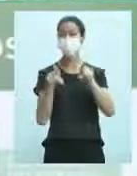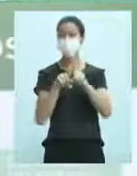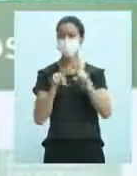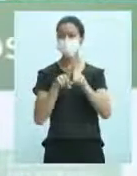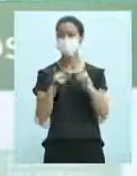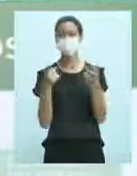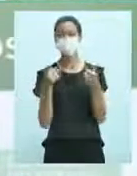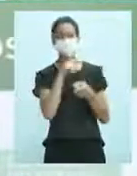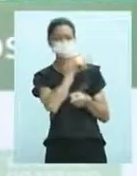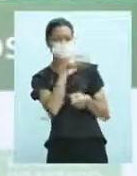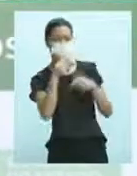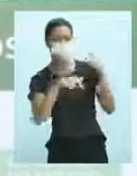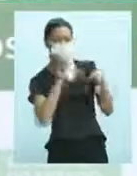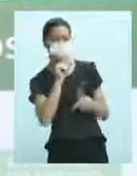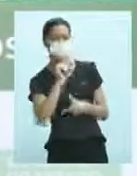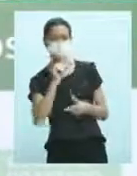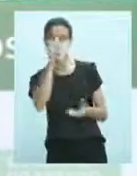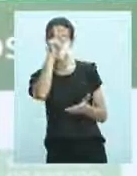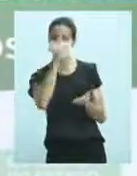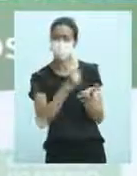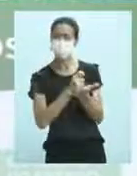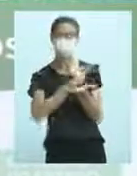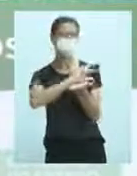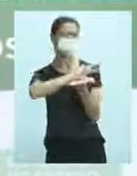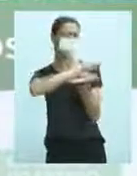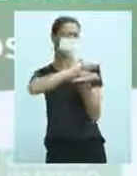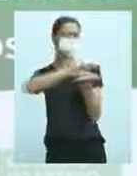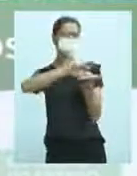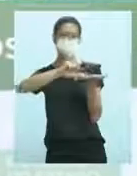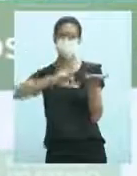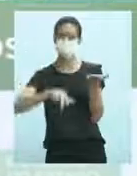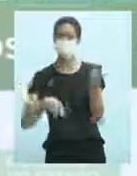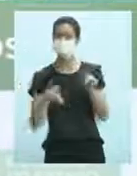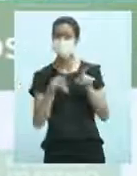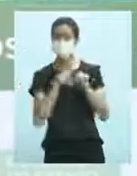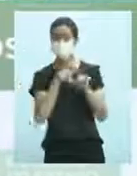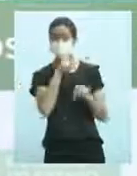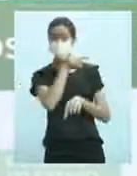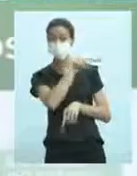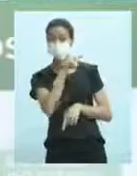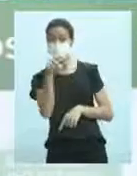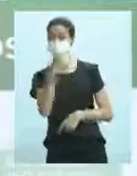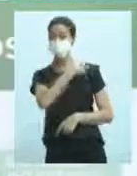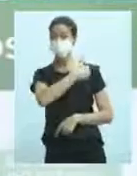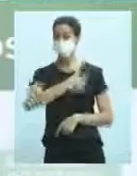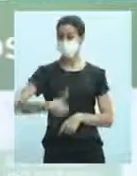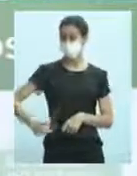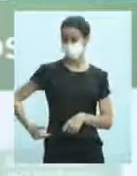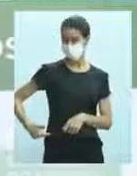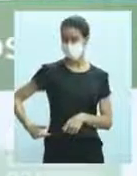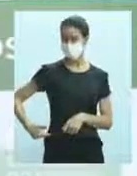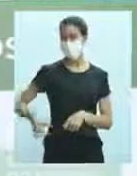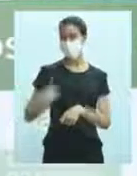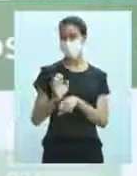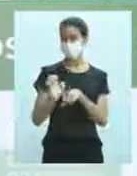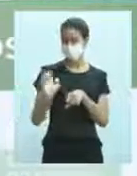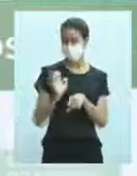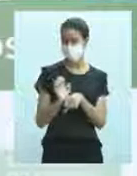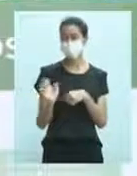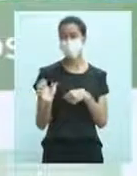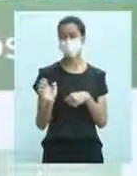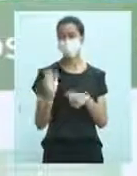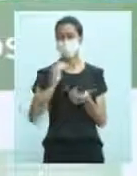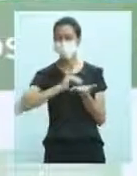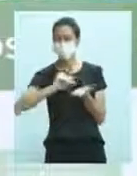publicistas e democratizar tudo aquilo que o governo do estado através da secretaria de estado de saúde está fazendo